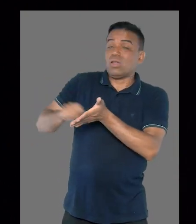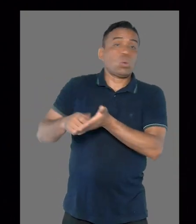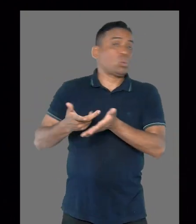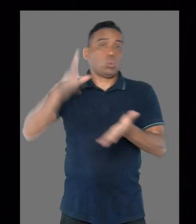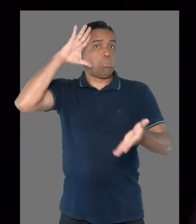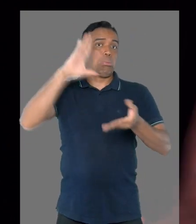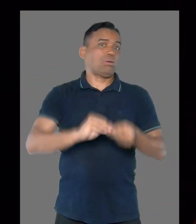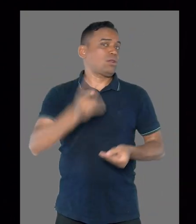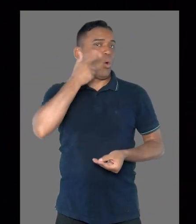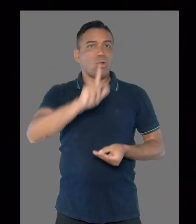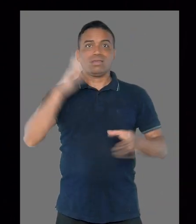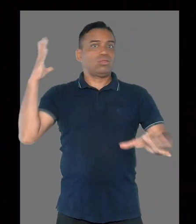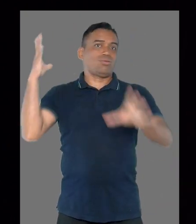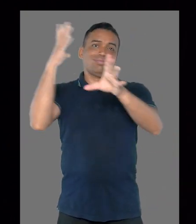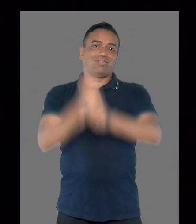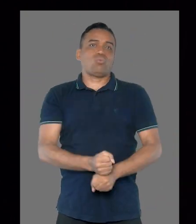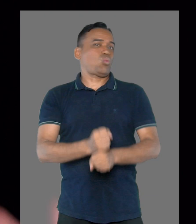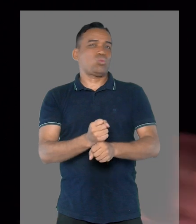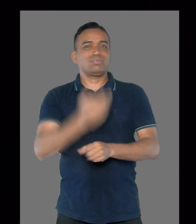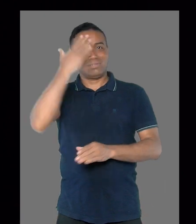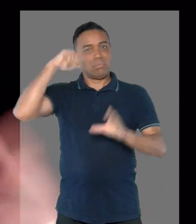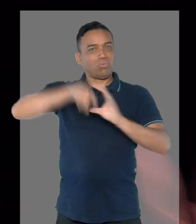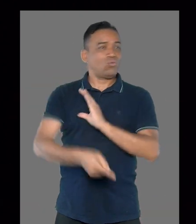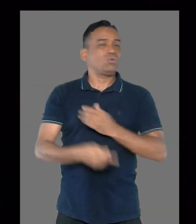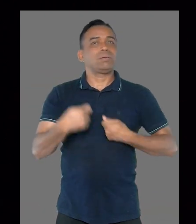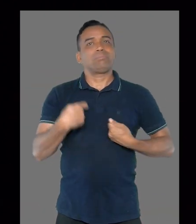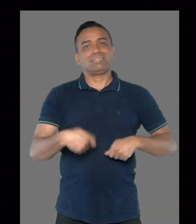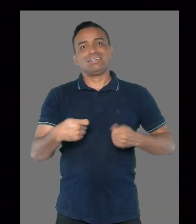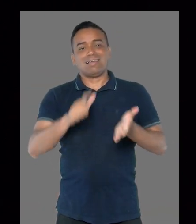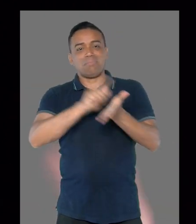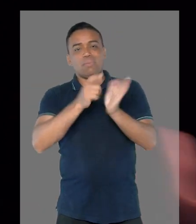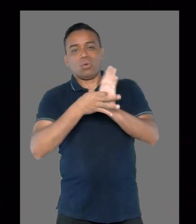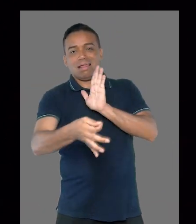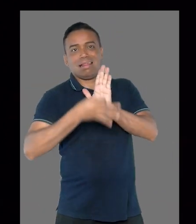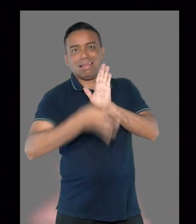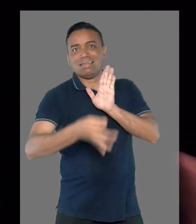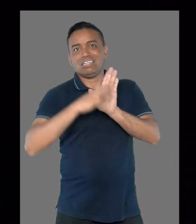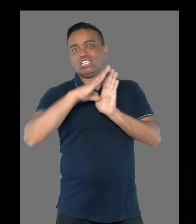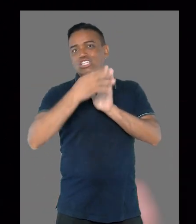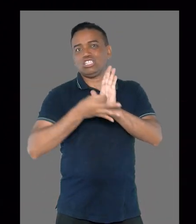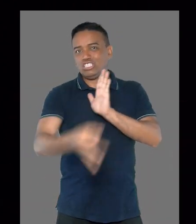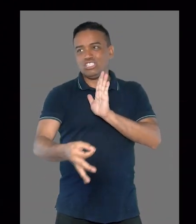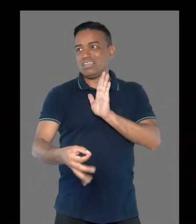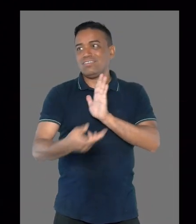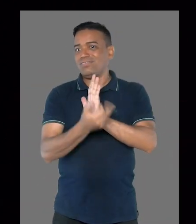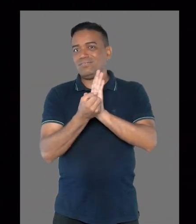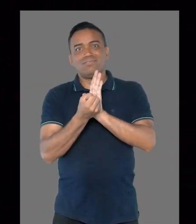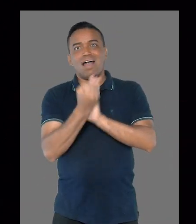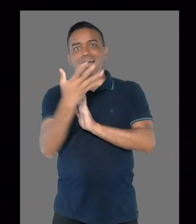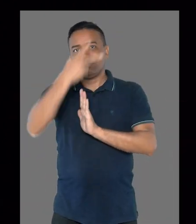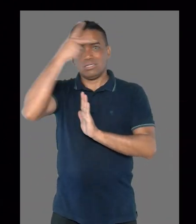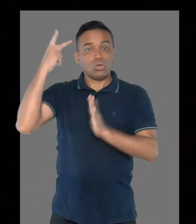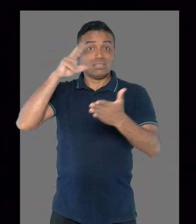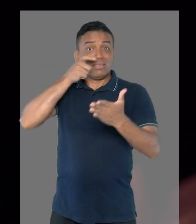dar conta dessa totalidade, né? Acho que demanda muita crítica ainda. Tomara que a gente tenha muitos leitores ainda interessados em